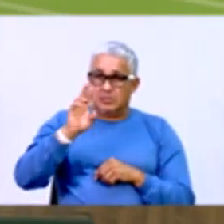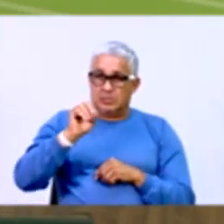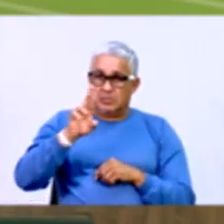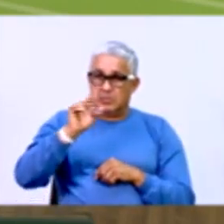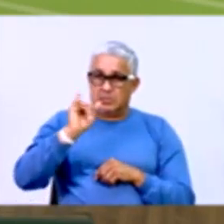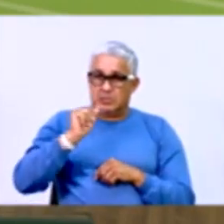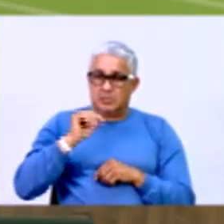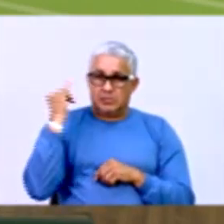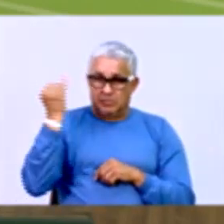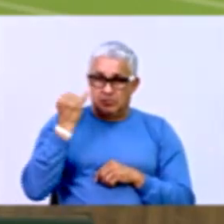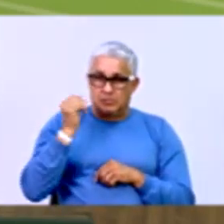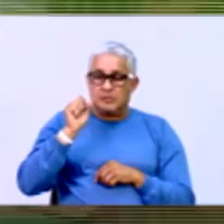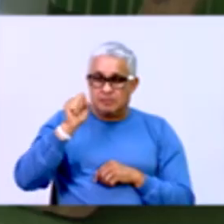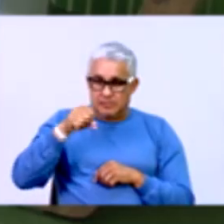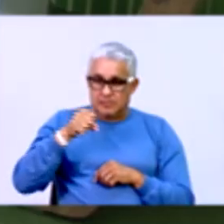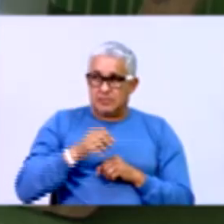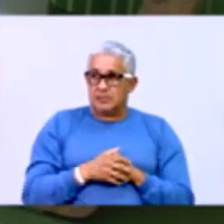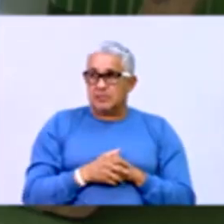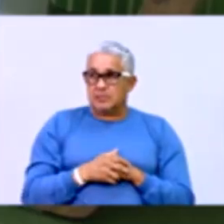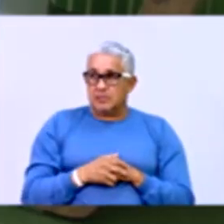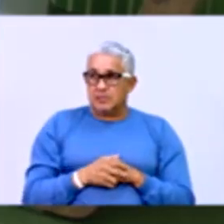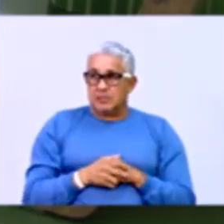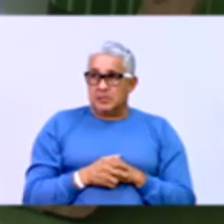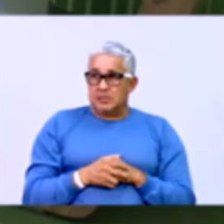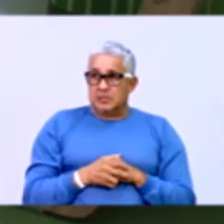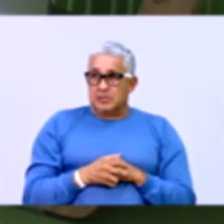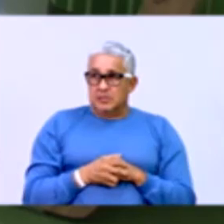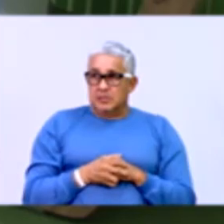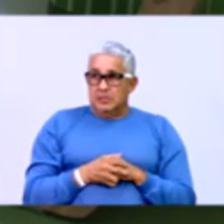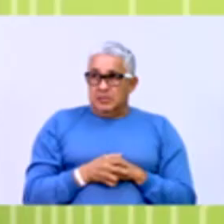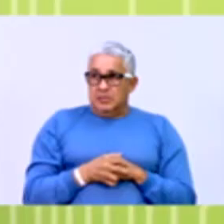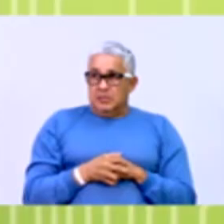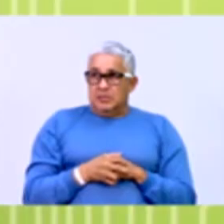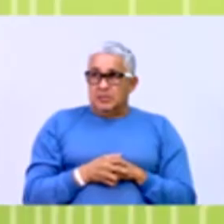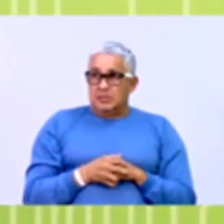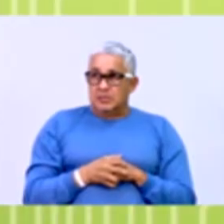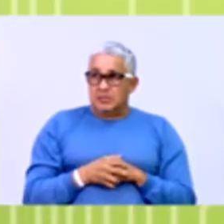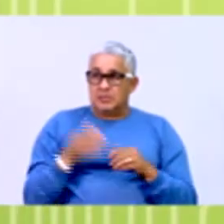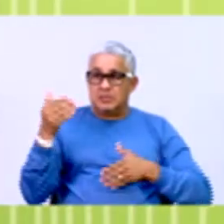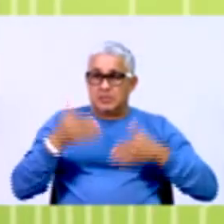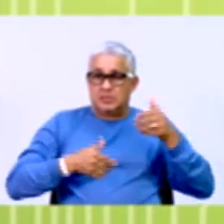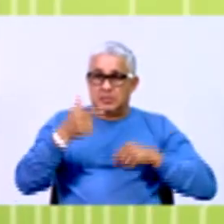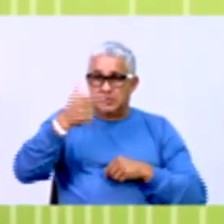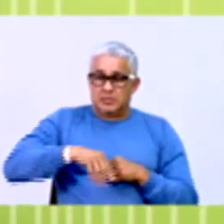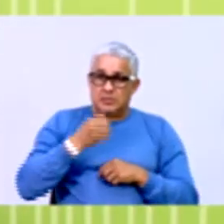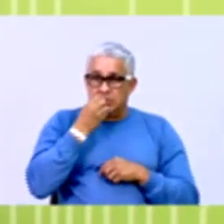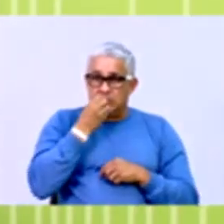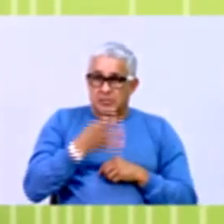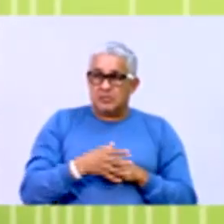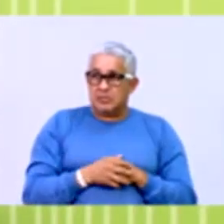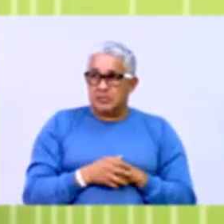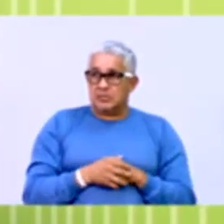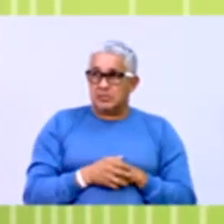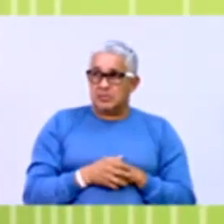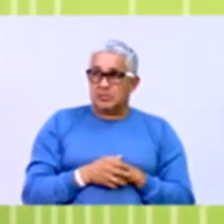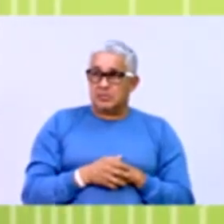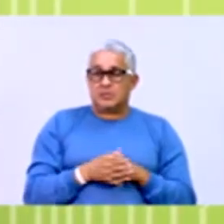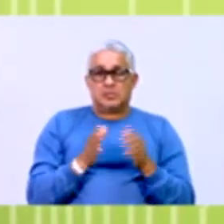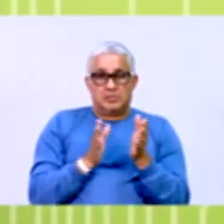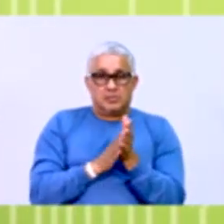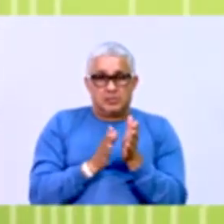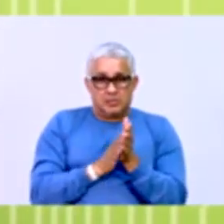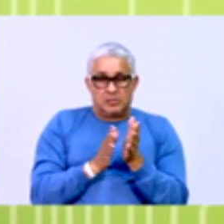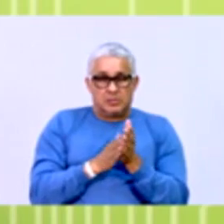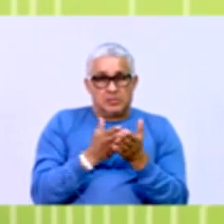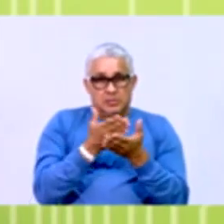professor? Muito bem, professor. Bom, essa participação foi mais uma vez muito boa, né? Nós queremos parabenizar